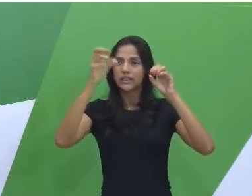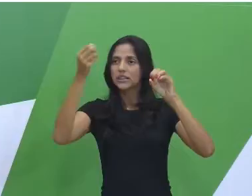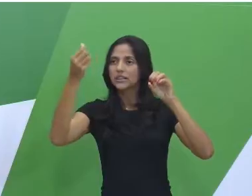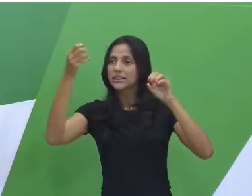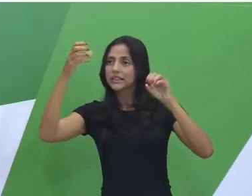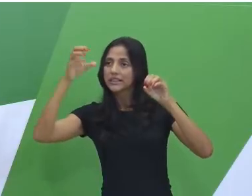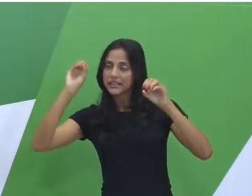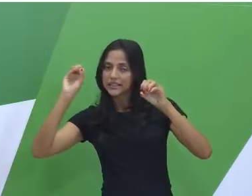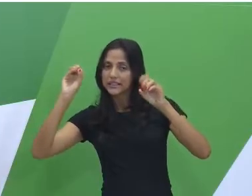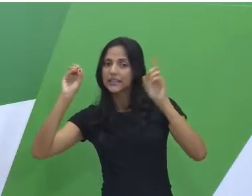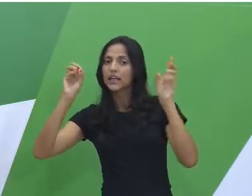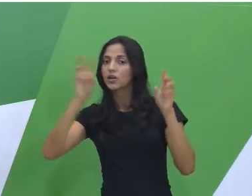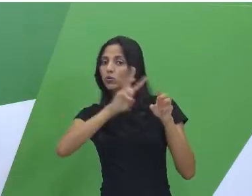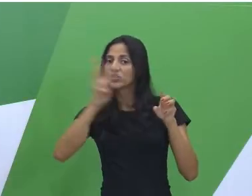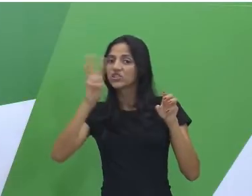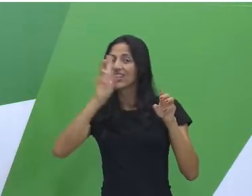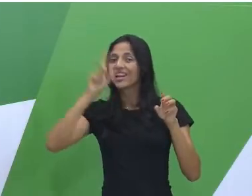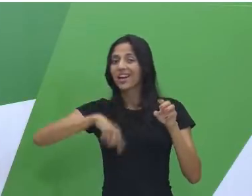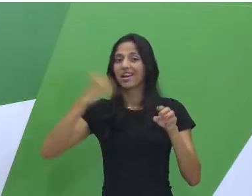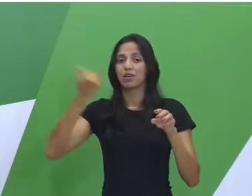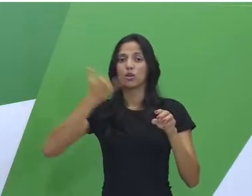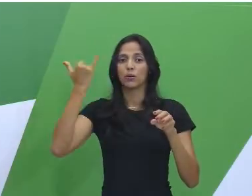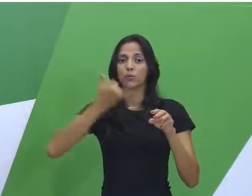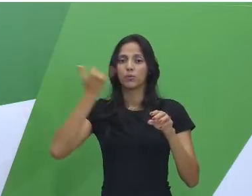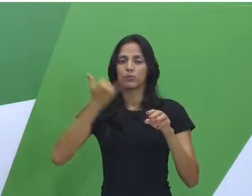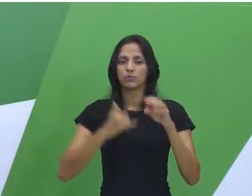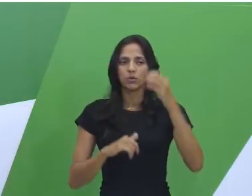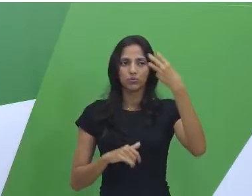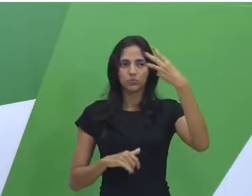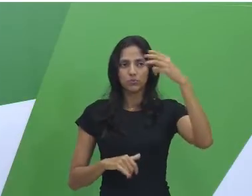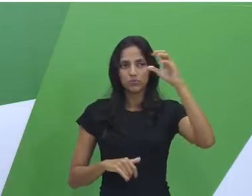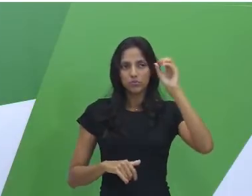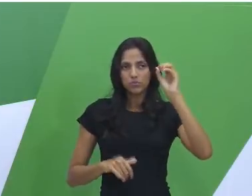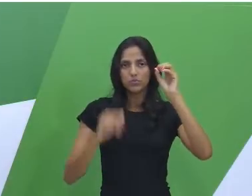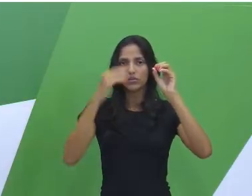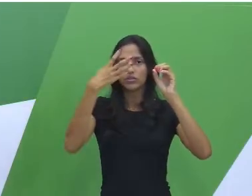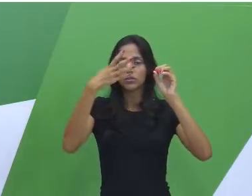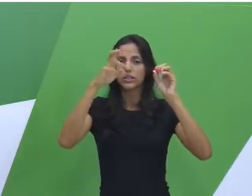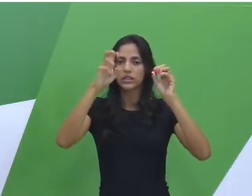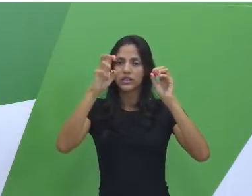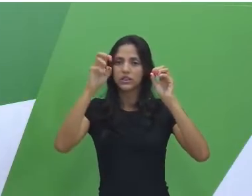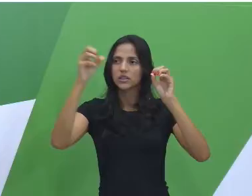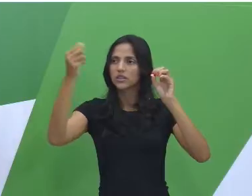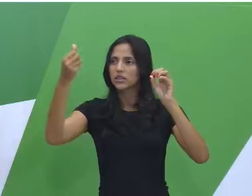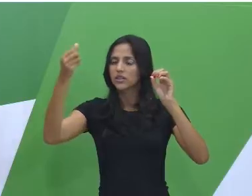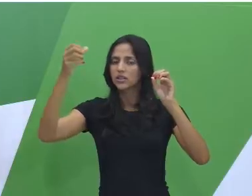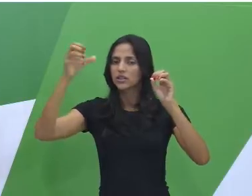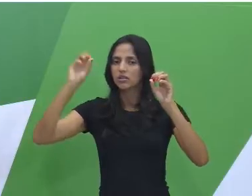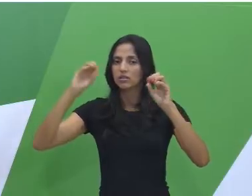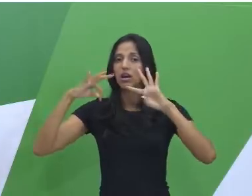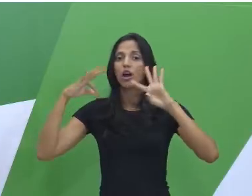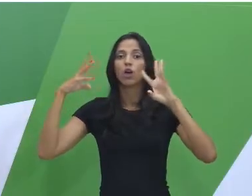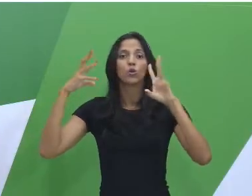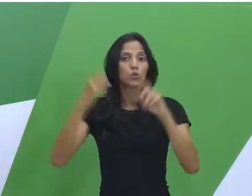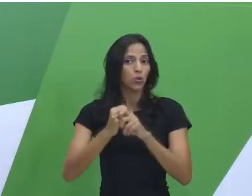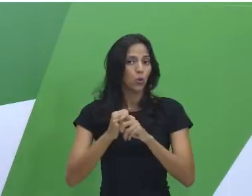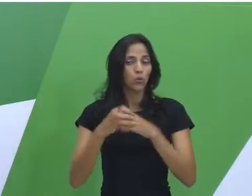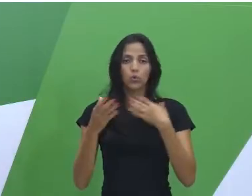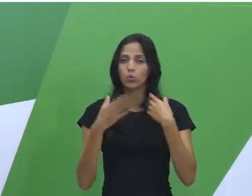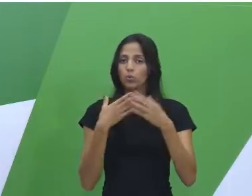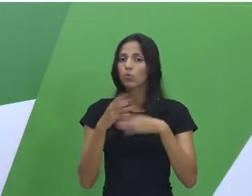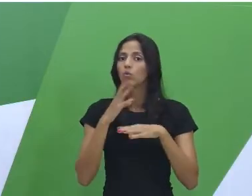de 90. O restante, pessoal, são complemento dessas coisas. Então, todo e qualquer